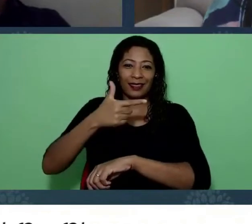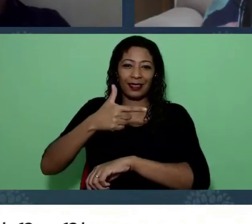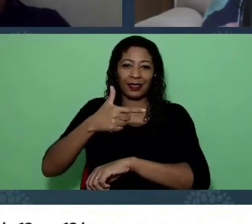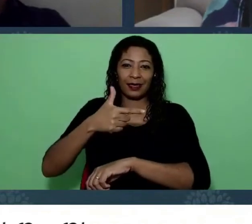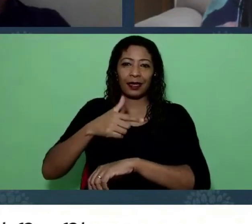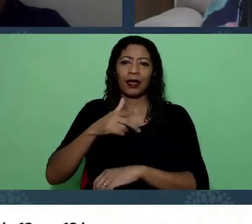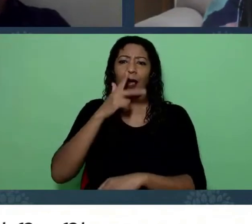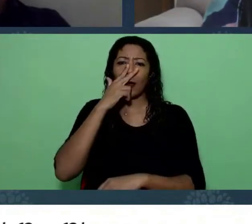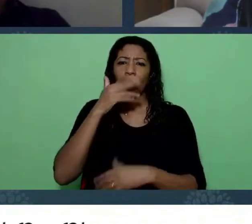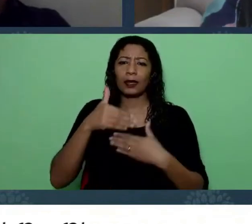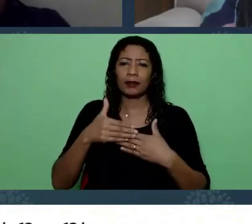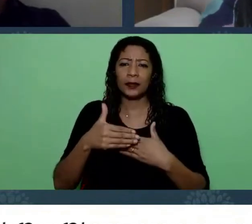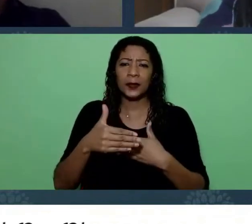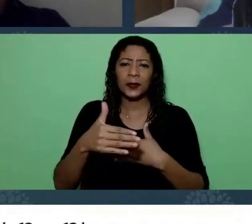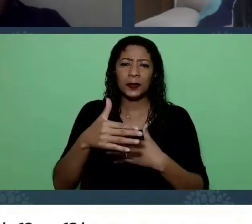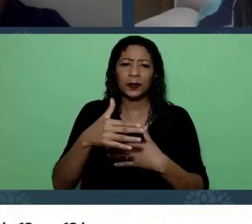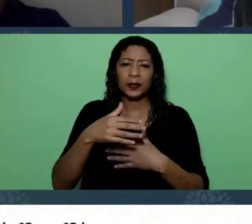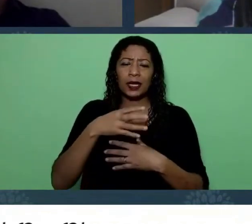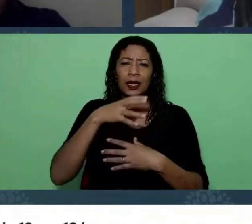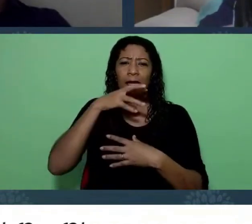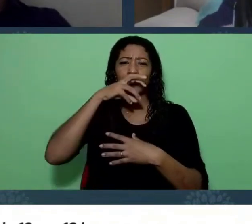com a pergunta anterior, né?